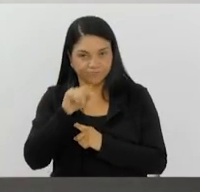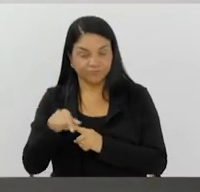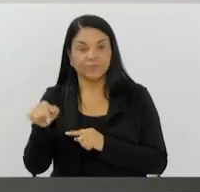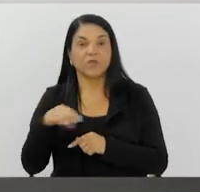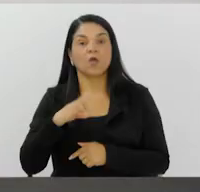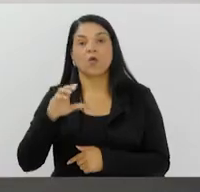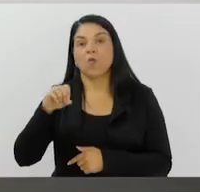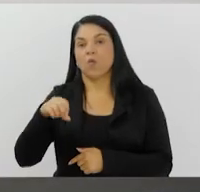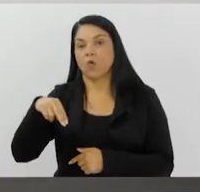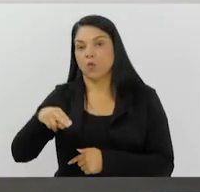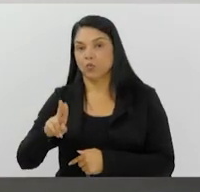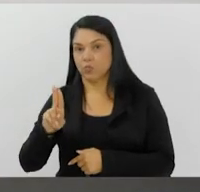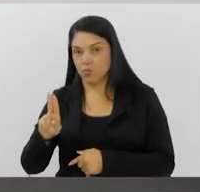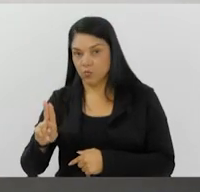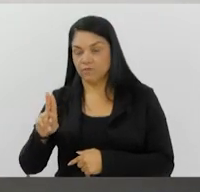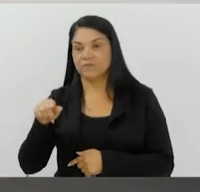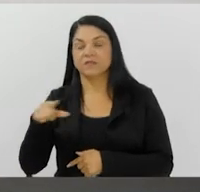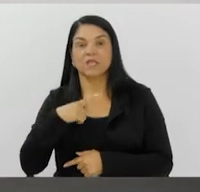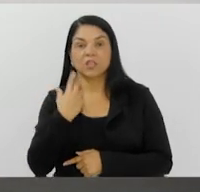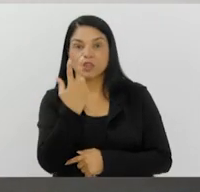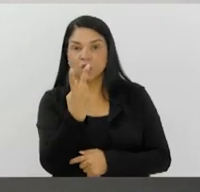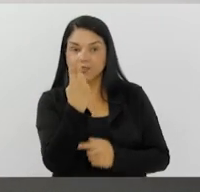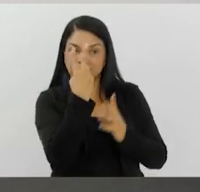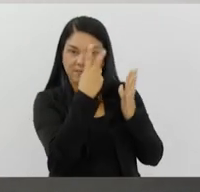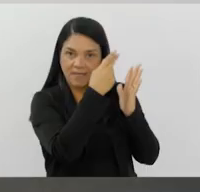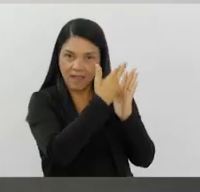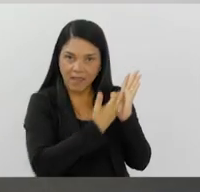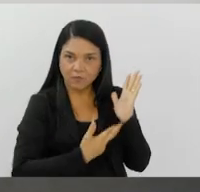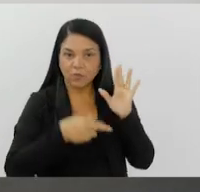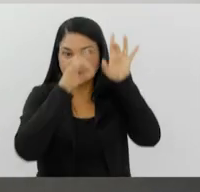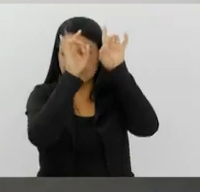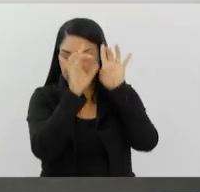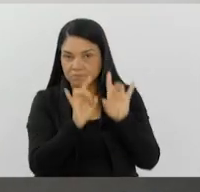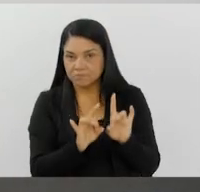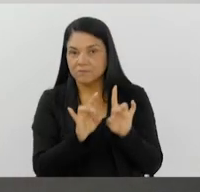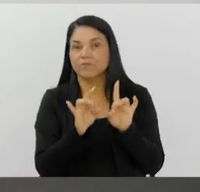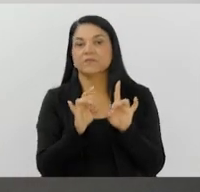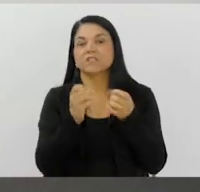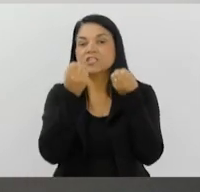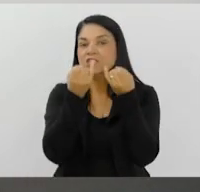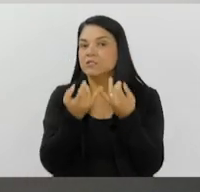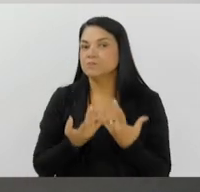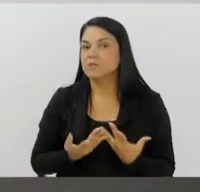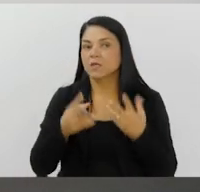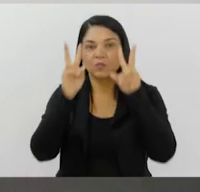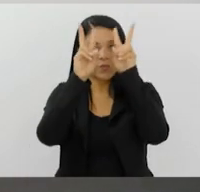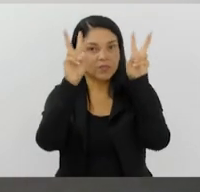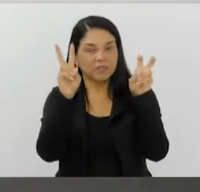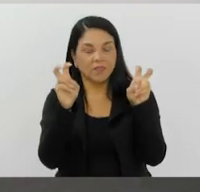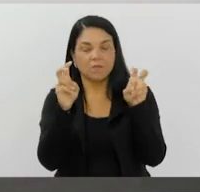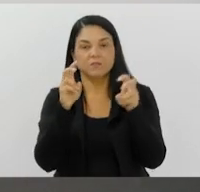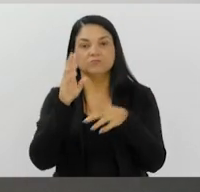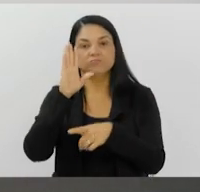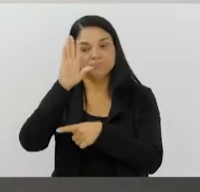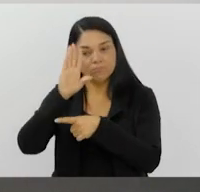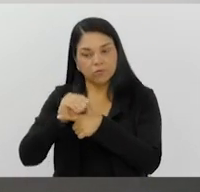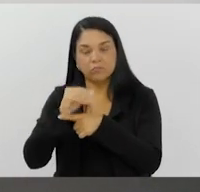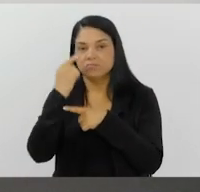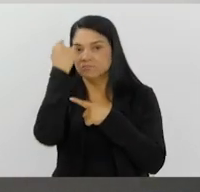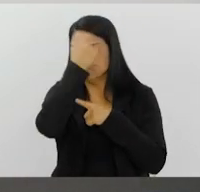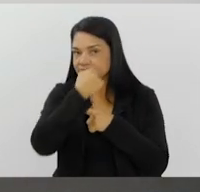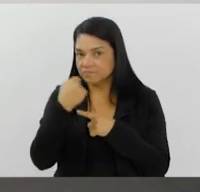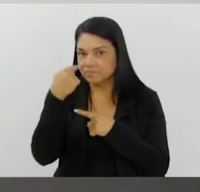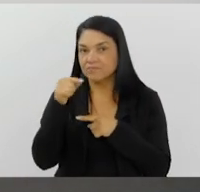ONU só a ONU né tem dois relatórios especiais falando exatamente sobre o tema do reconhecimento facial eh e